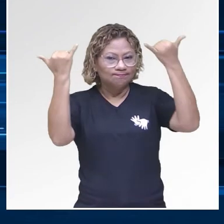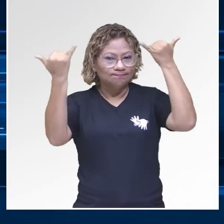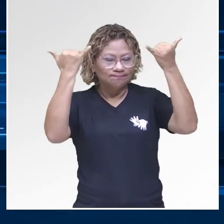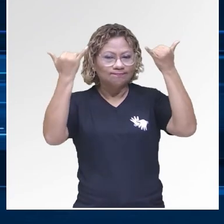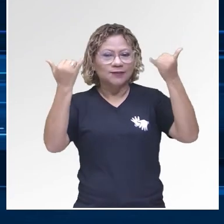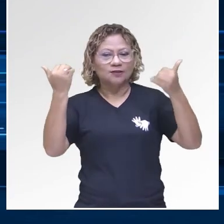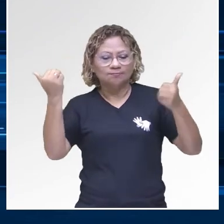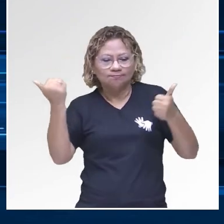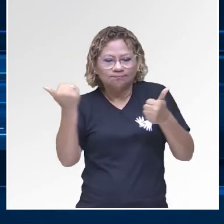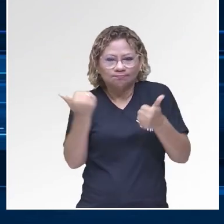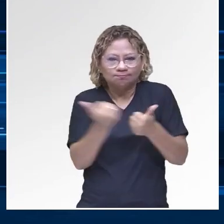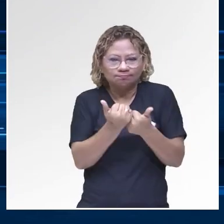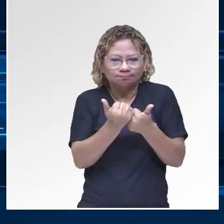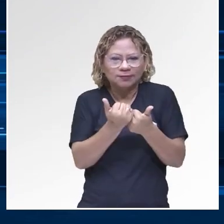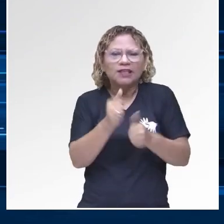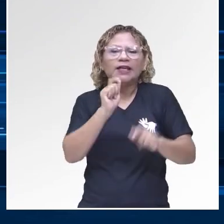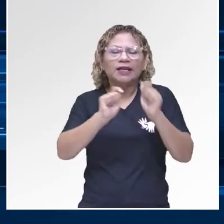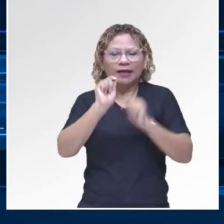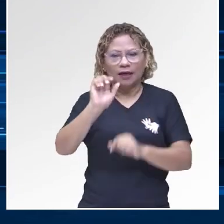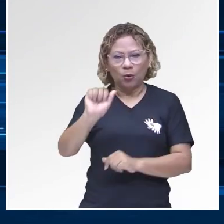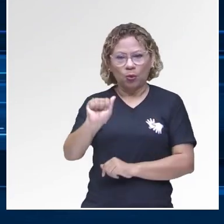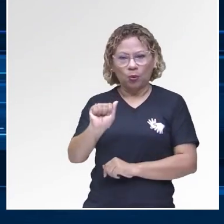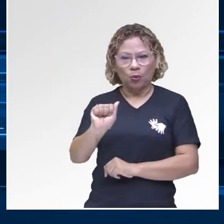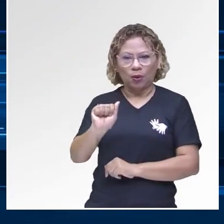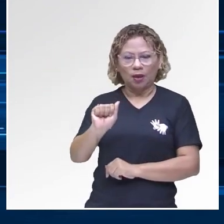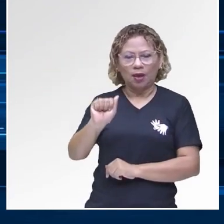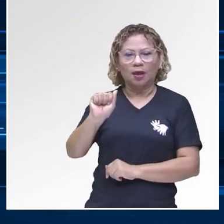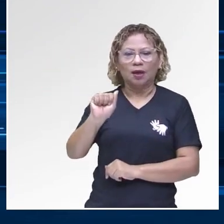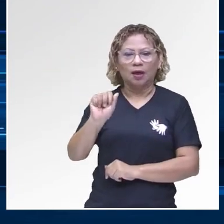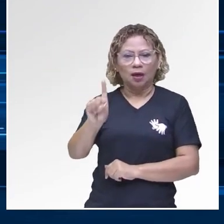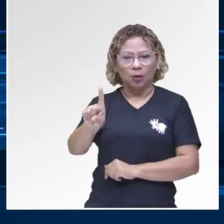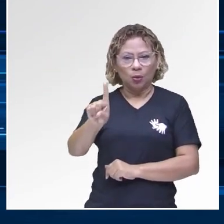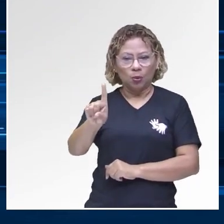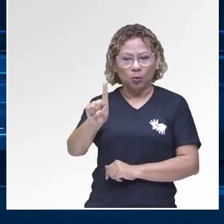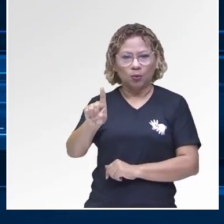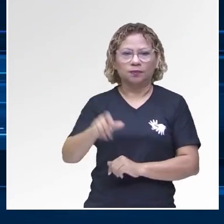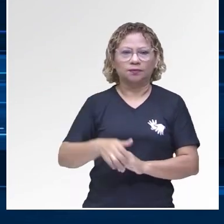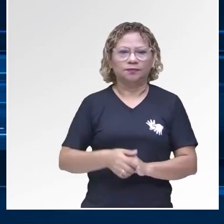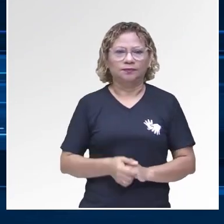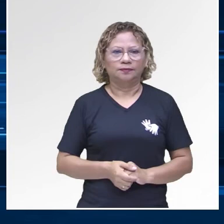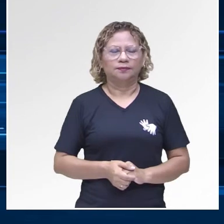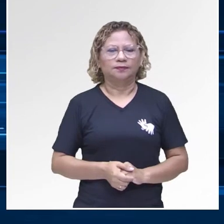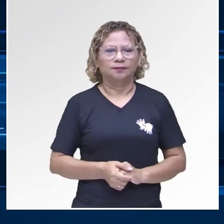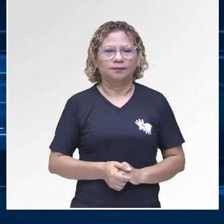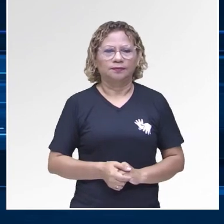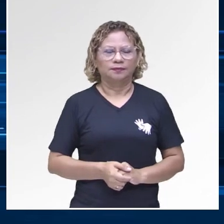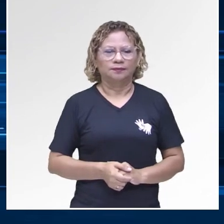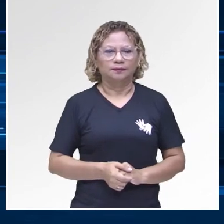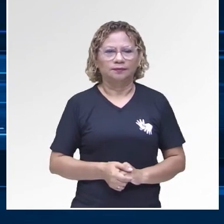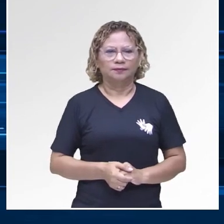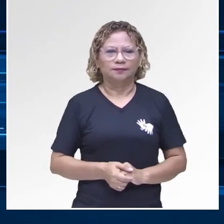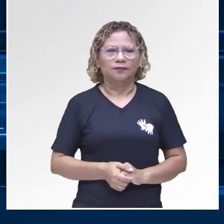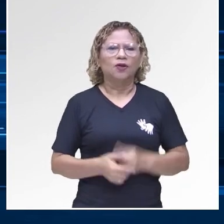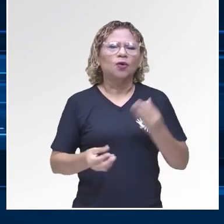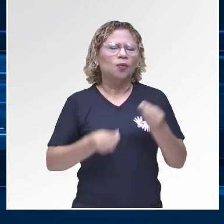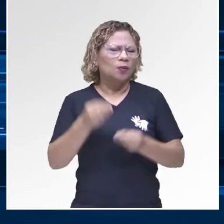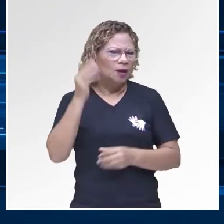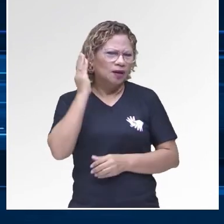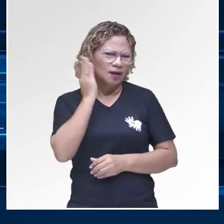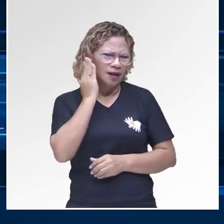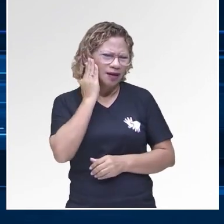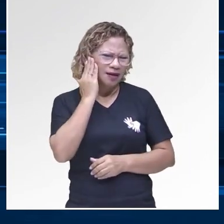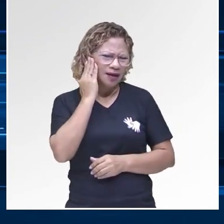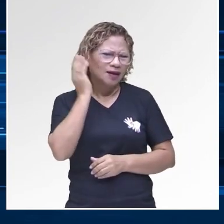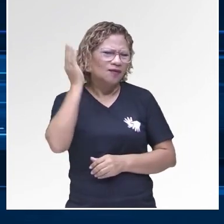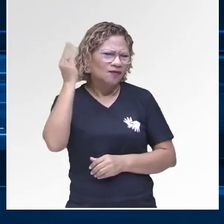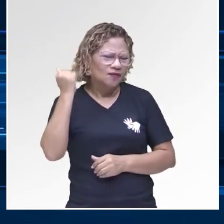é quem é o A1. O A1, pessoal, vai ser o primeiro múltiplo de 7 depois de 100. Como é que eu descubro isso?